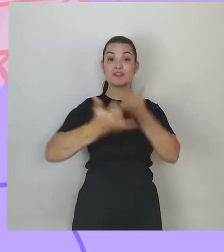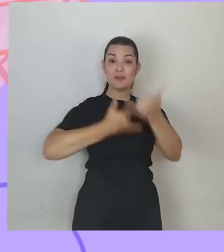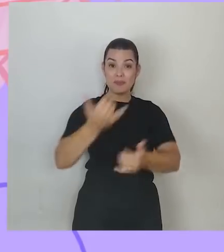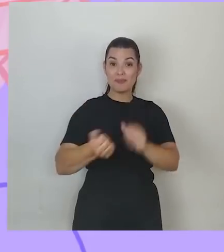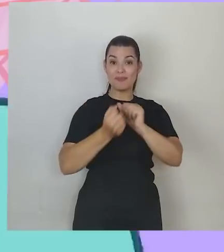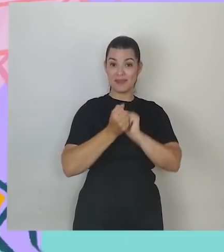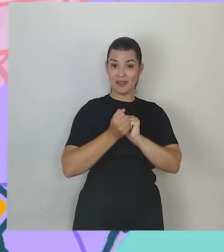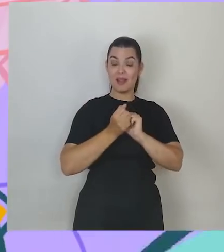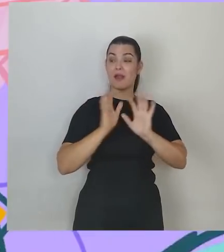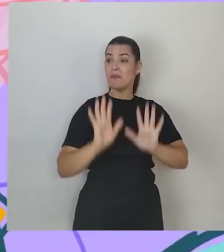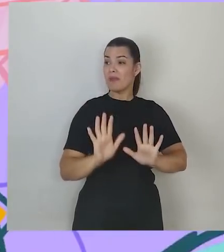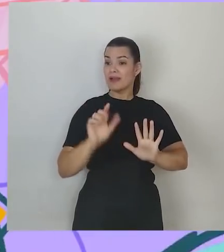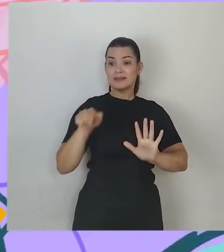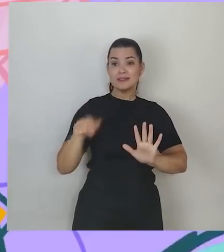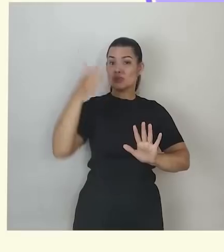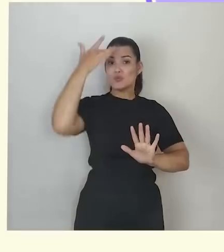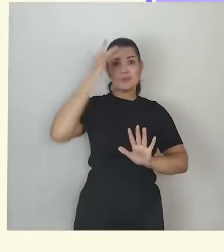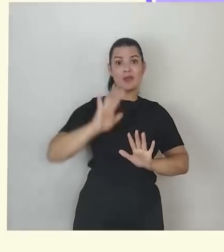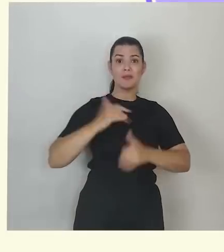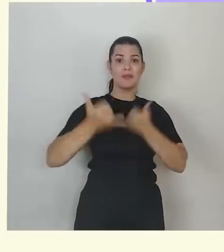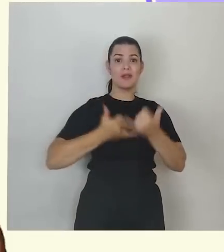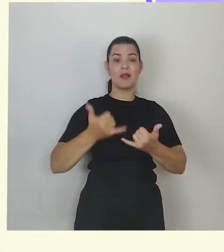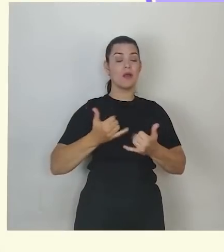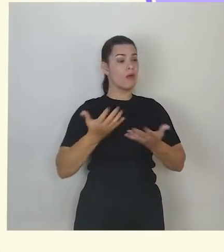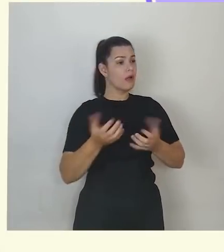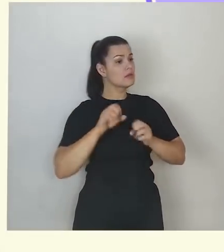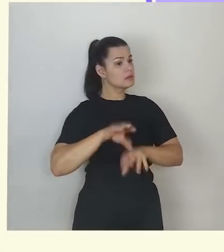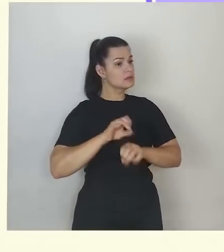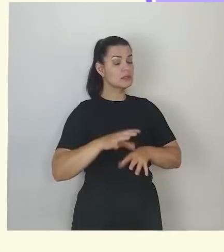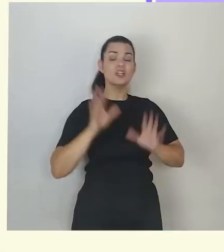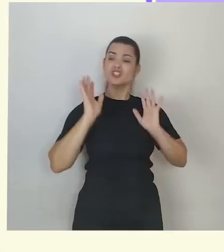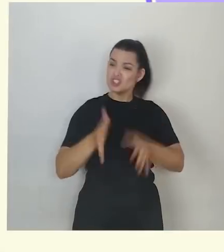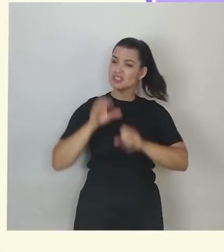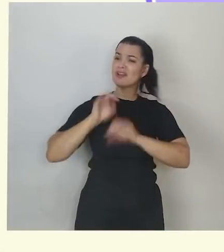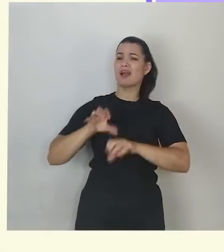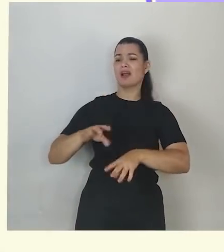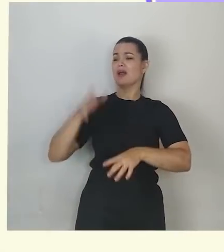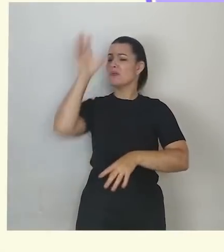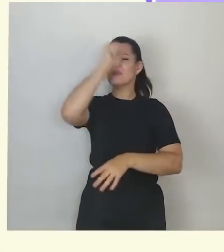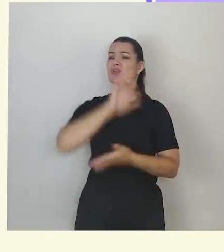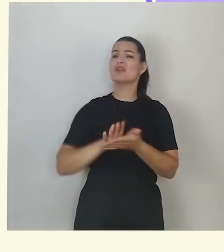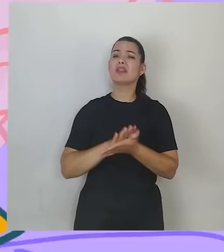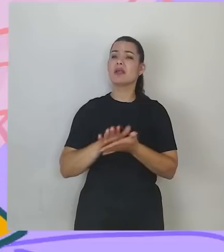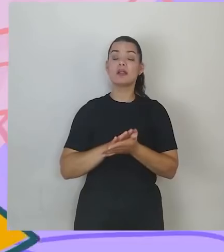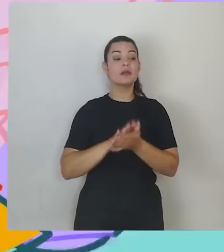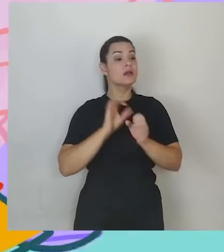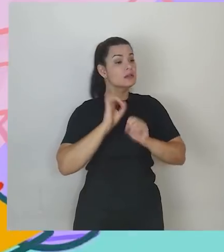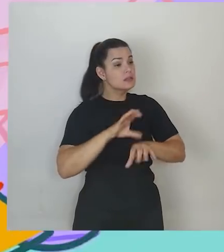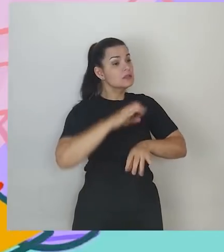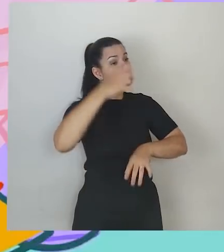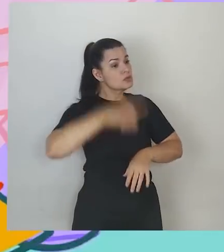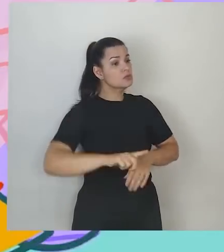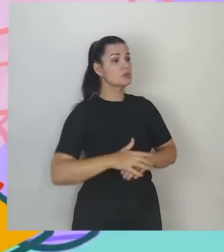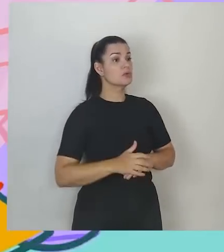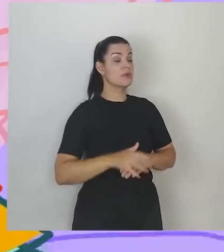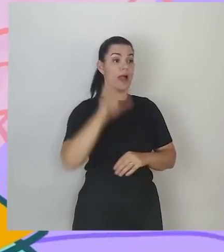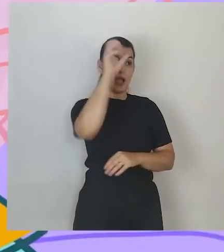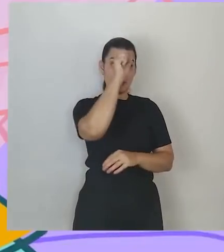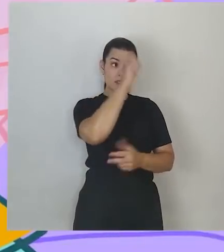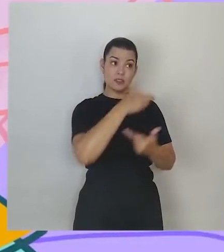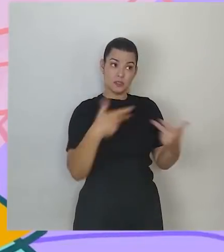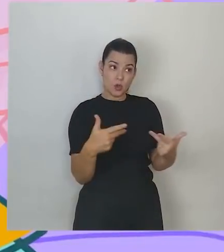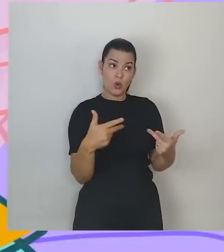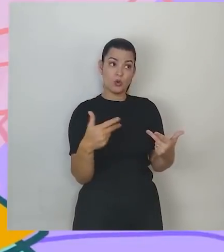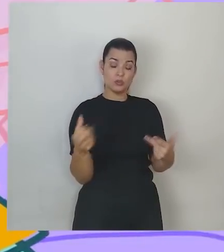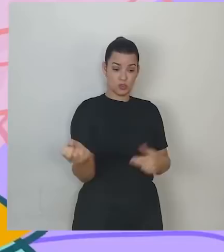Ah, então ensina para ele. Eu já ensinei, mas ele não aprendeu. Ensina de novo. Aprender